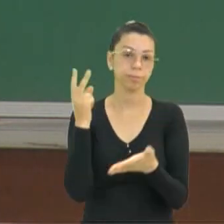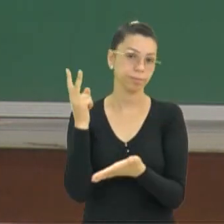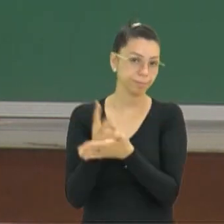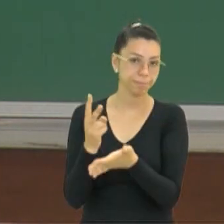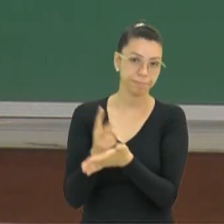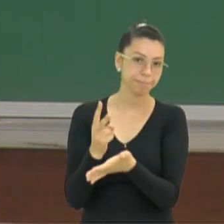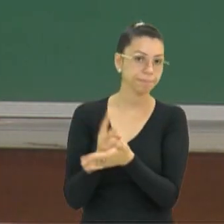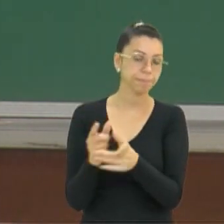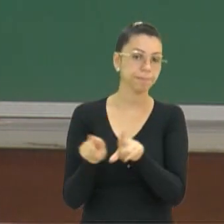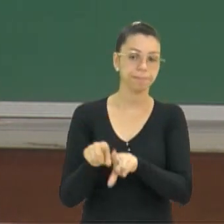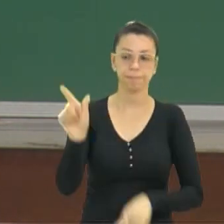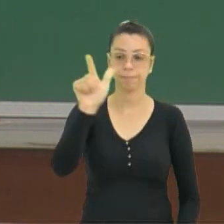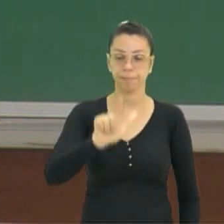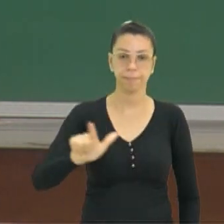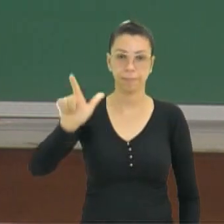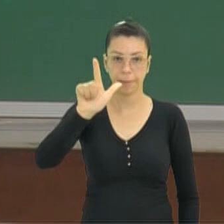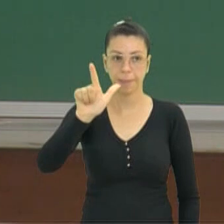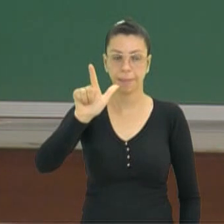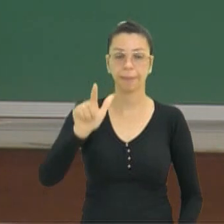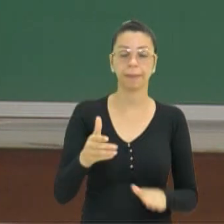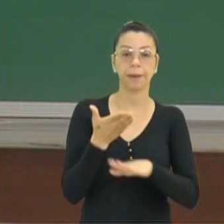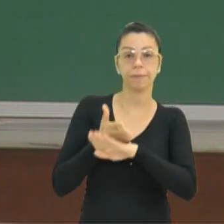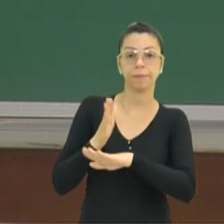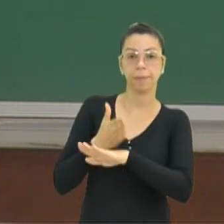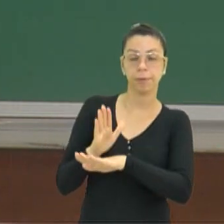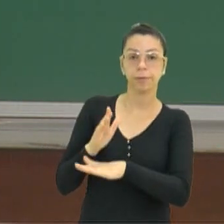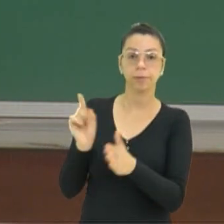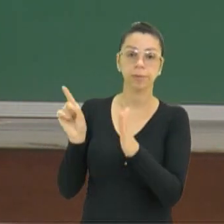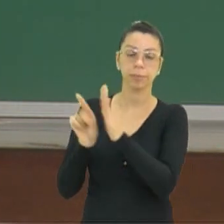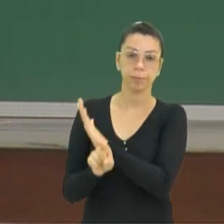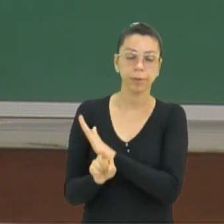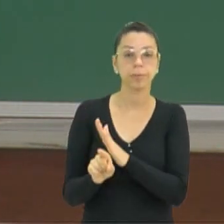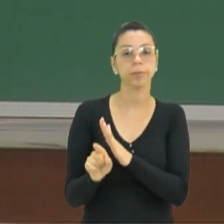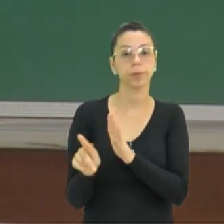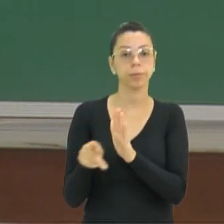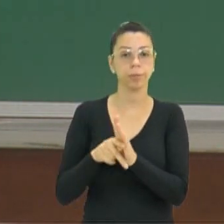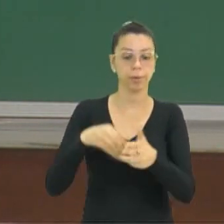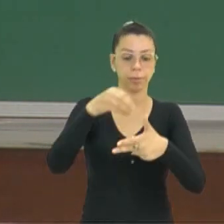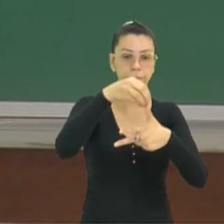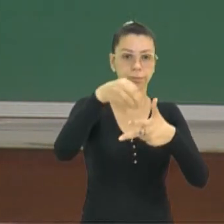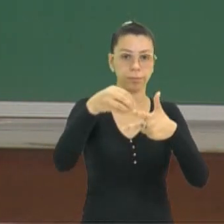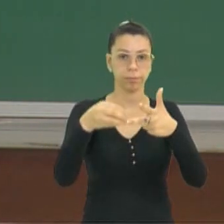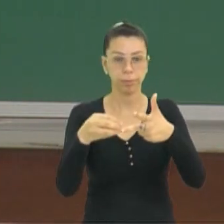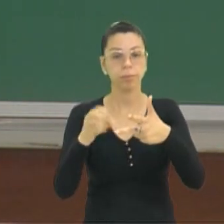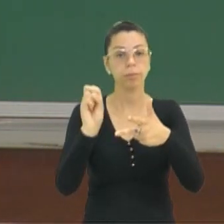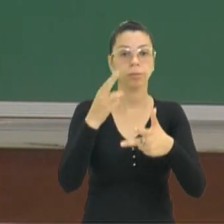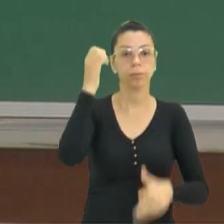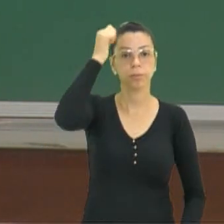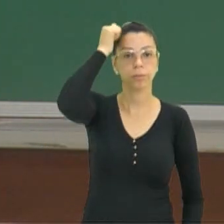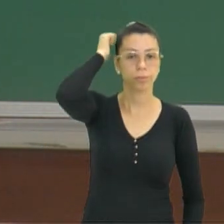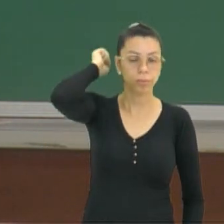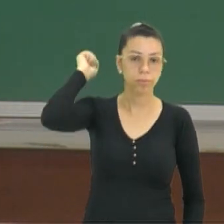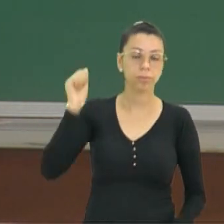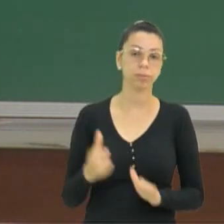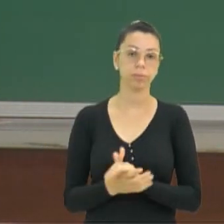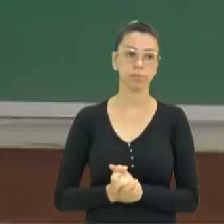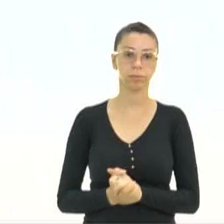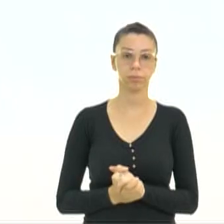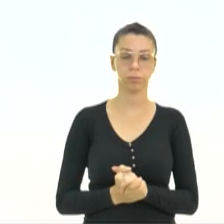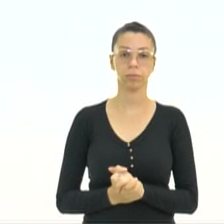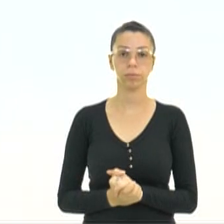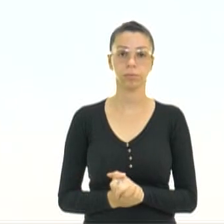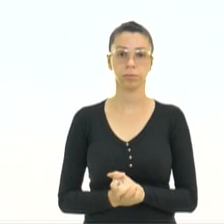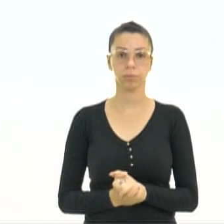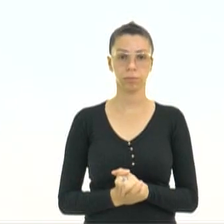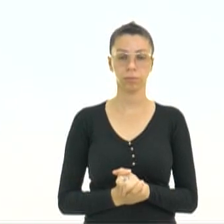continuar conversando sobre literatura e vamos praticar algumas questões de vestibular também, beleza? Então siga comigo aqui, ó.